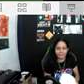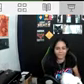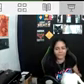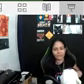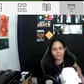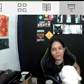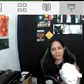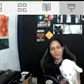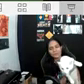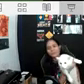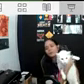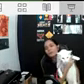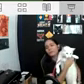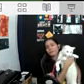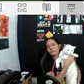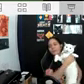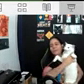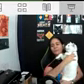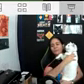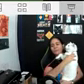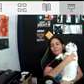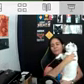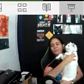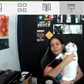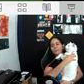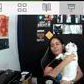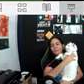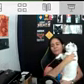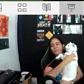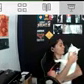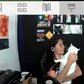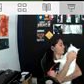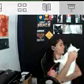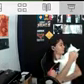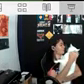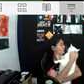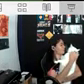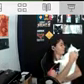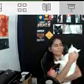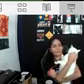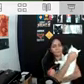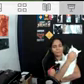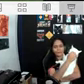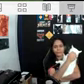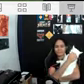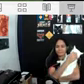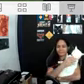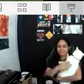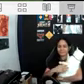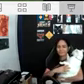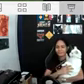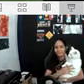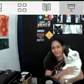Então, ó, gente, meu Brancão. Meu Brancão, ele perdeu a patinha. em junho. Teve que